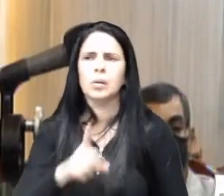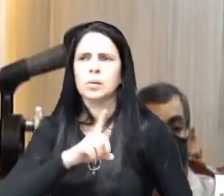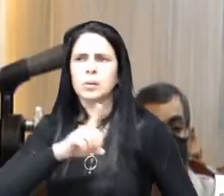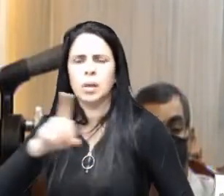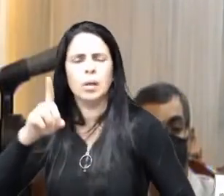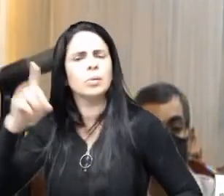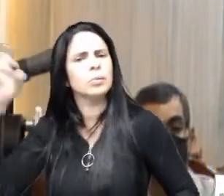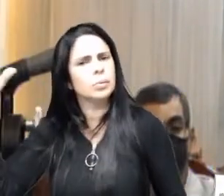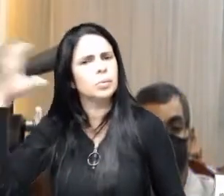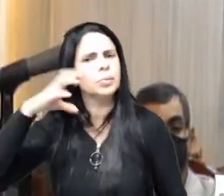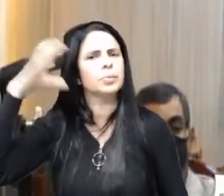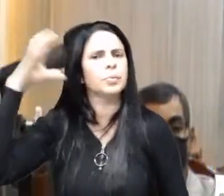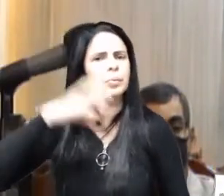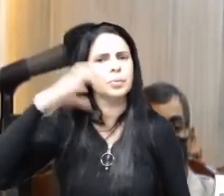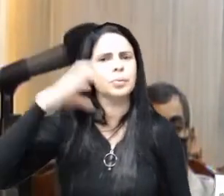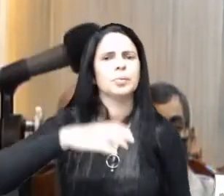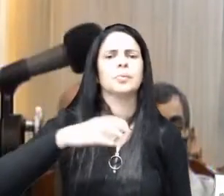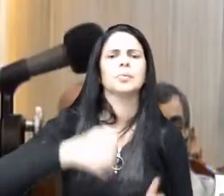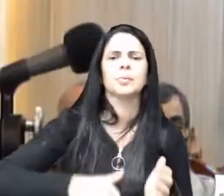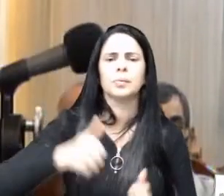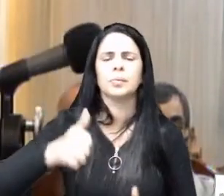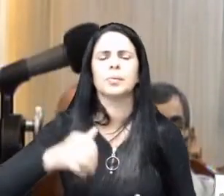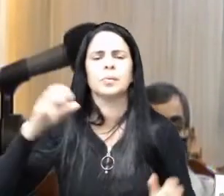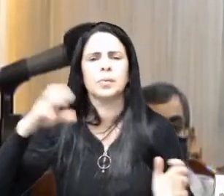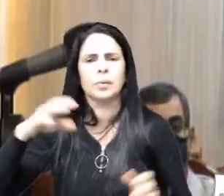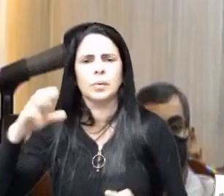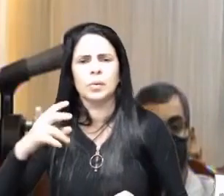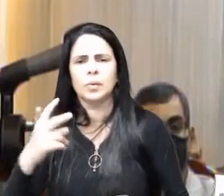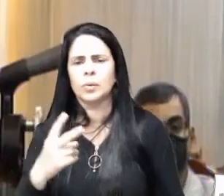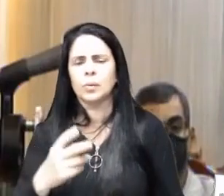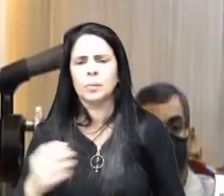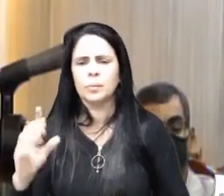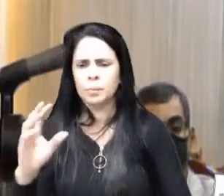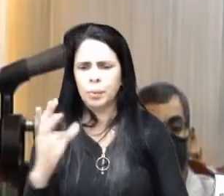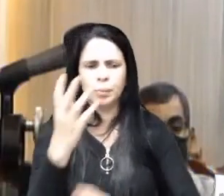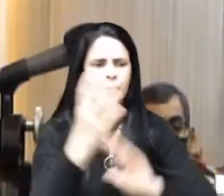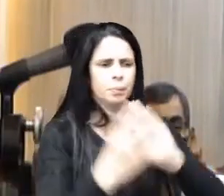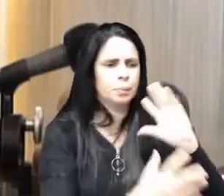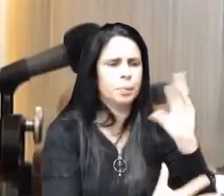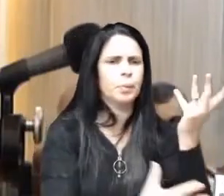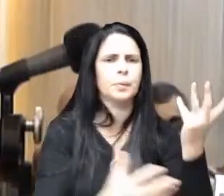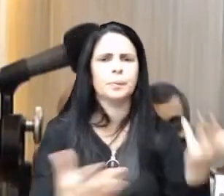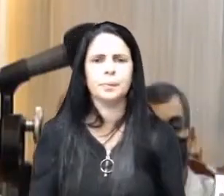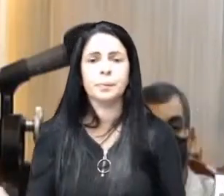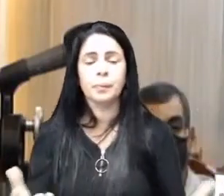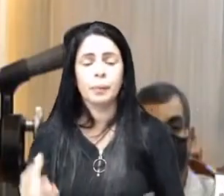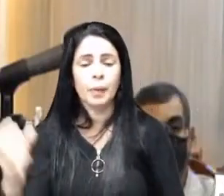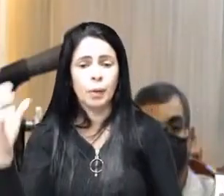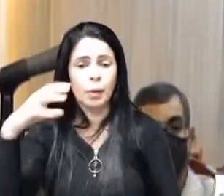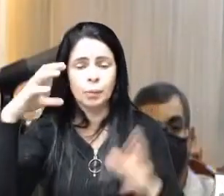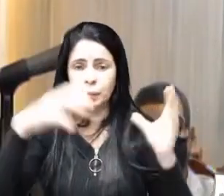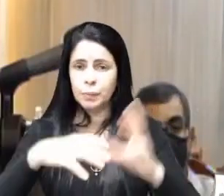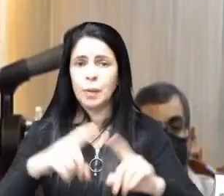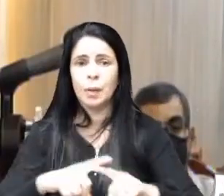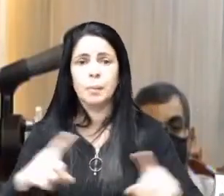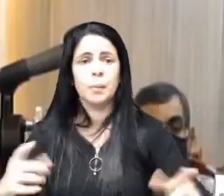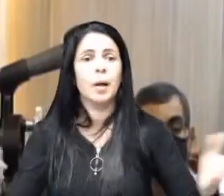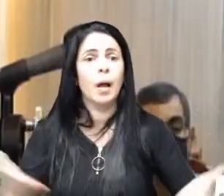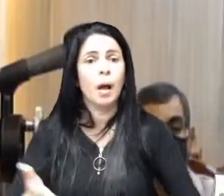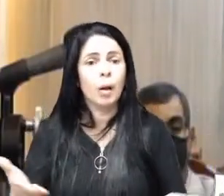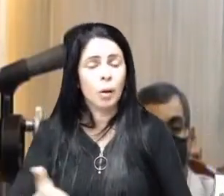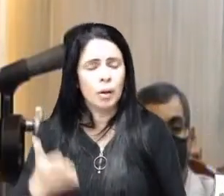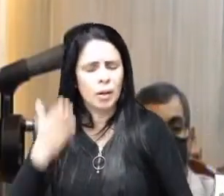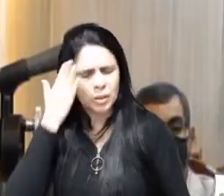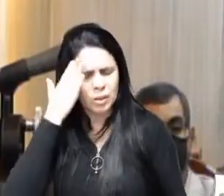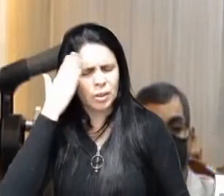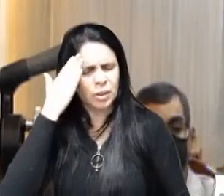veio. Molhou a lavoura durante 2000 anos. Agora a gente entende que chegamos no tempo do fim,